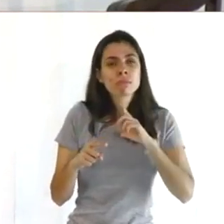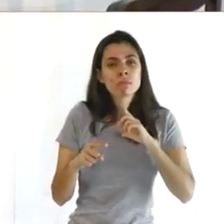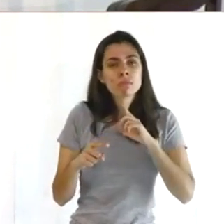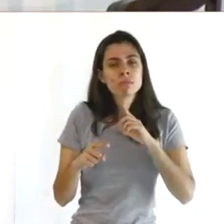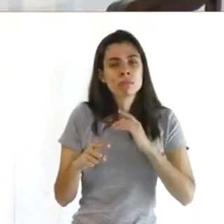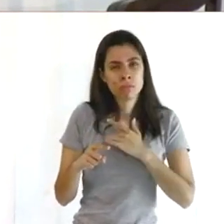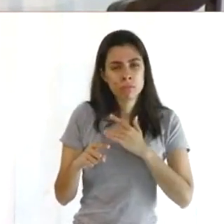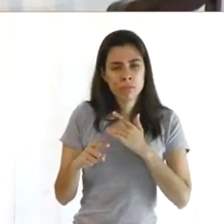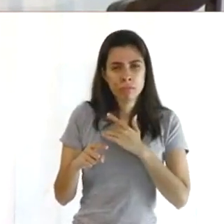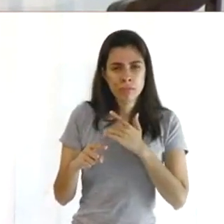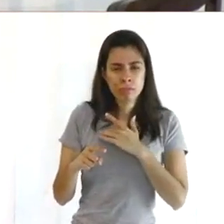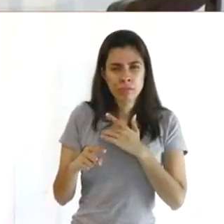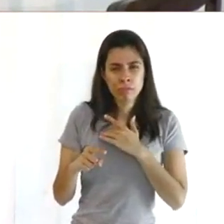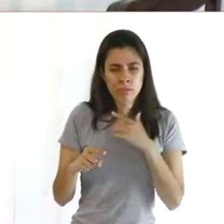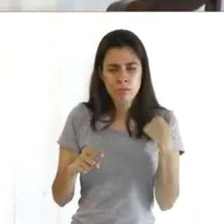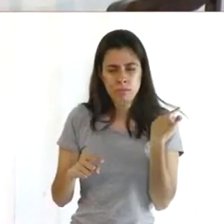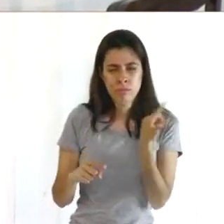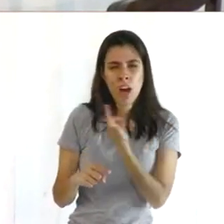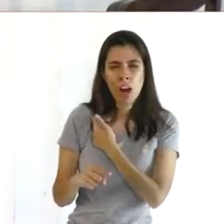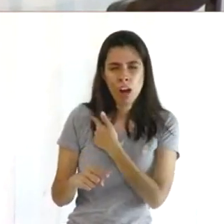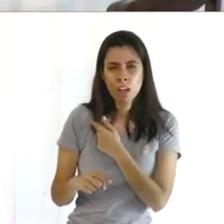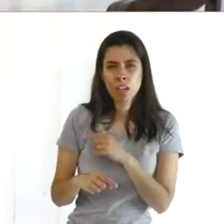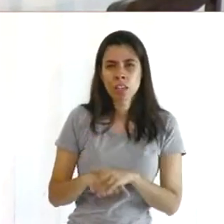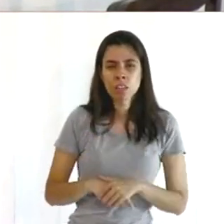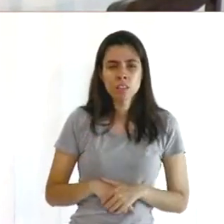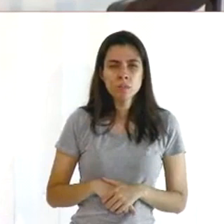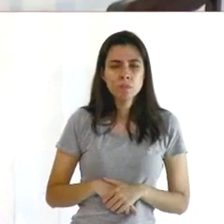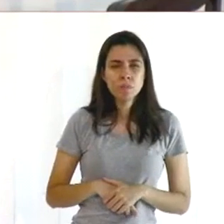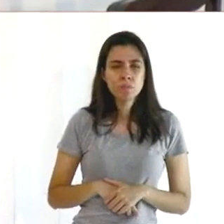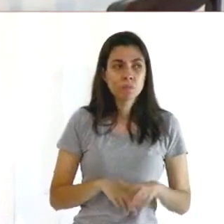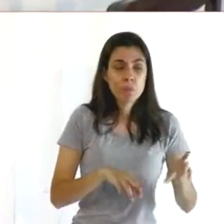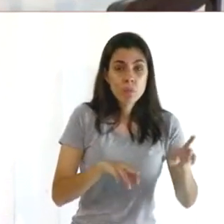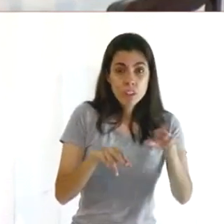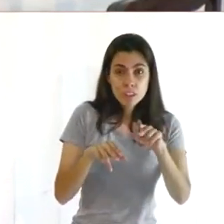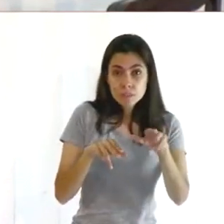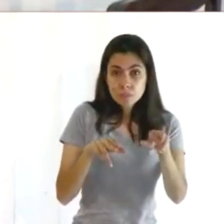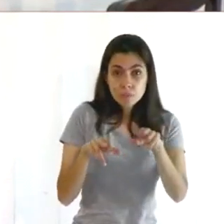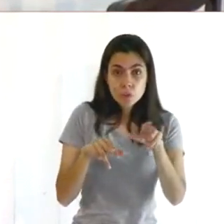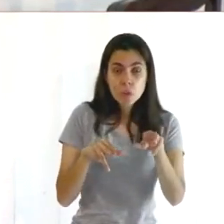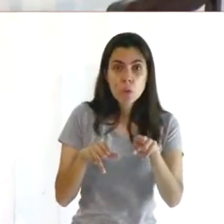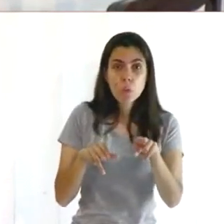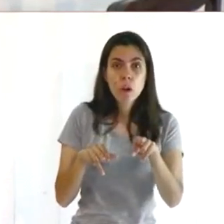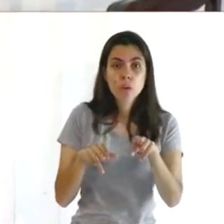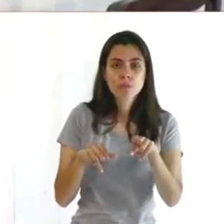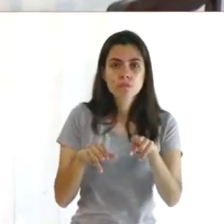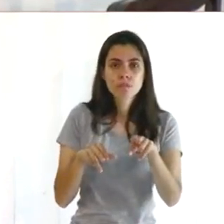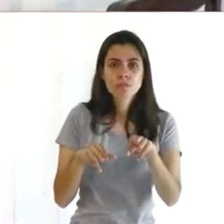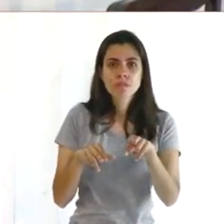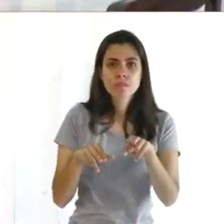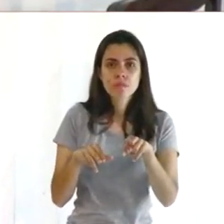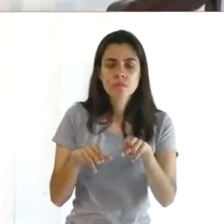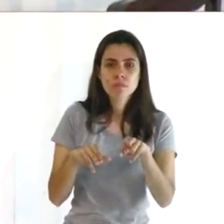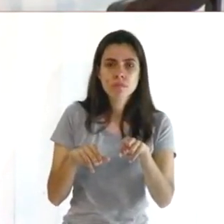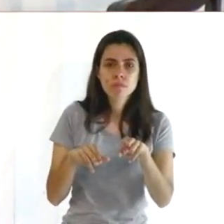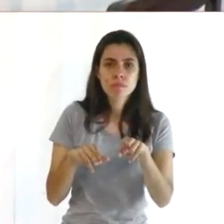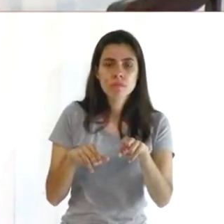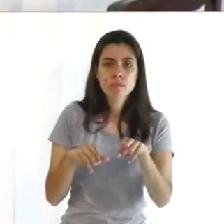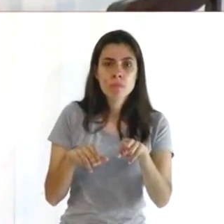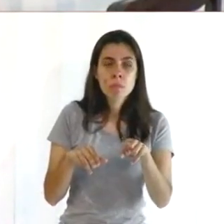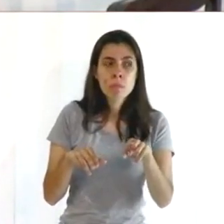Salmo 103, assim como um pai se compadece do seu filho, o Senhor se compadece daqueles que o amam, do que os